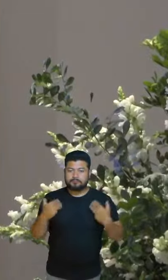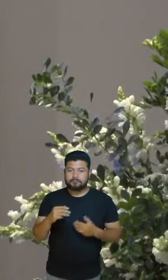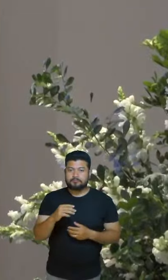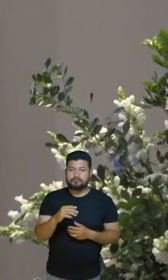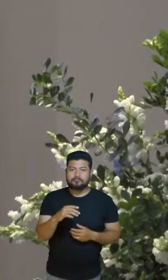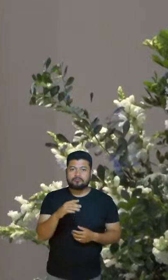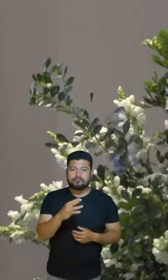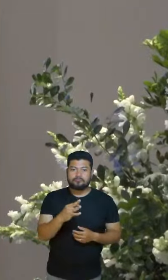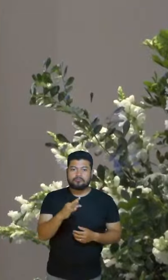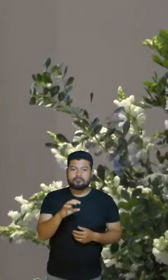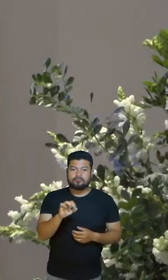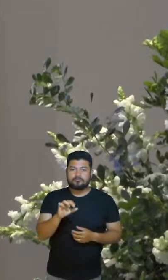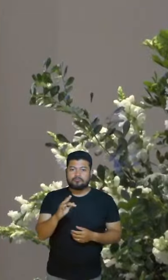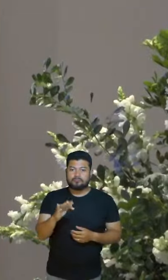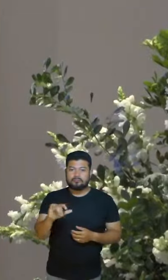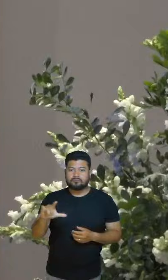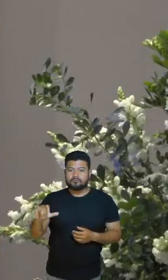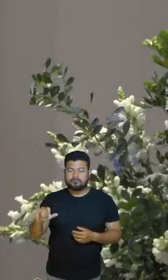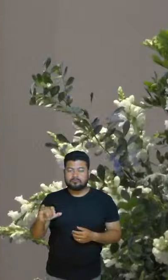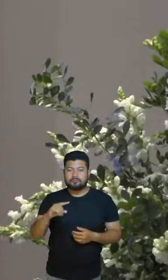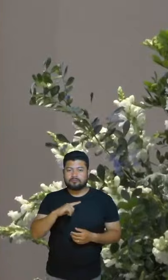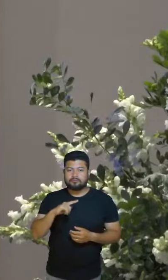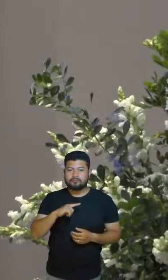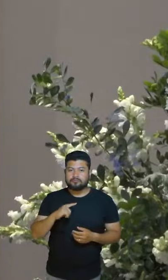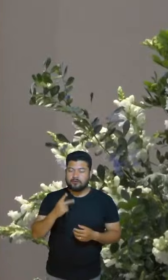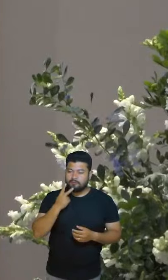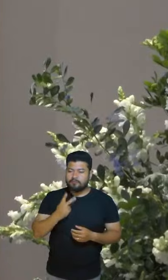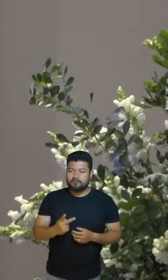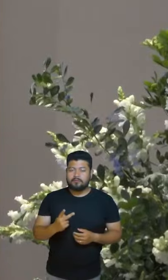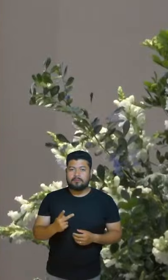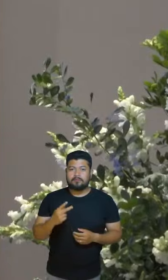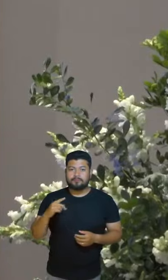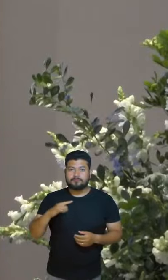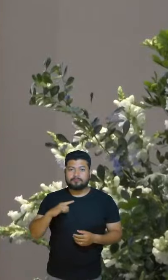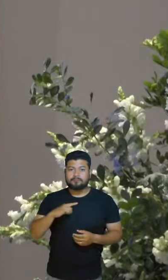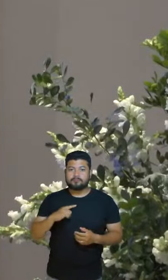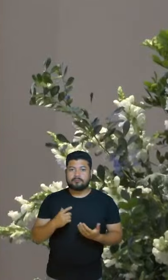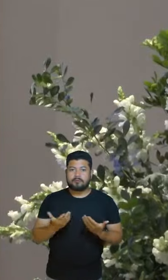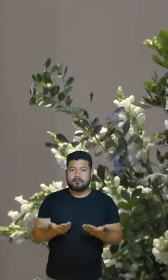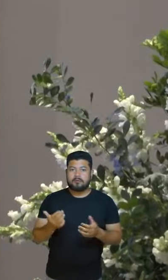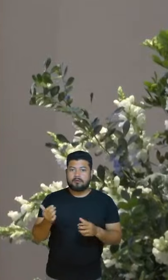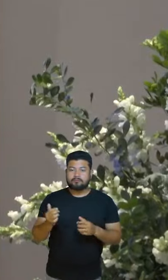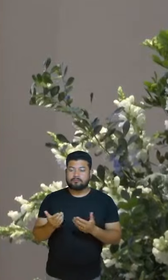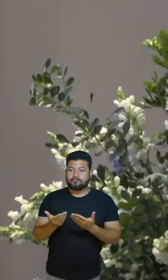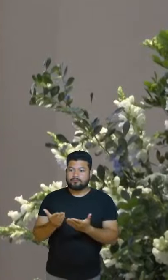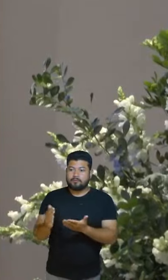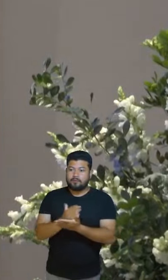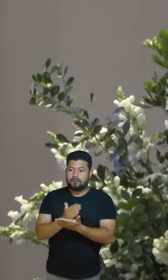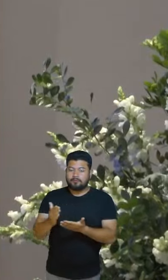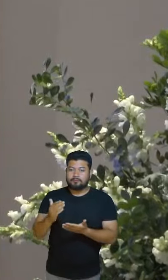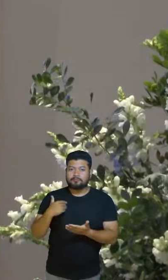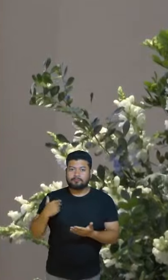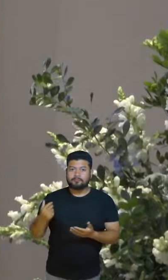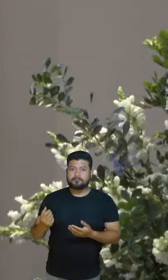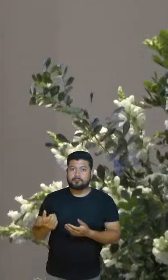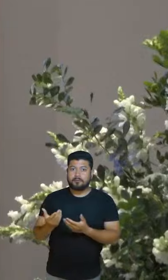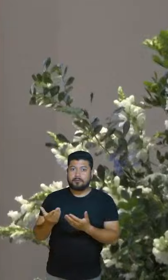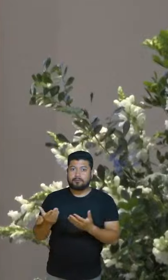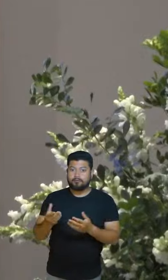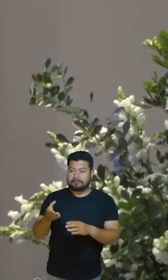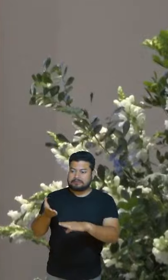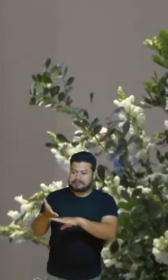supremo e nós temos uma certa um certo deslumbramento né do do Poder Judiciário em ingressar em